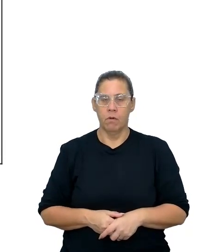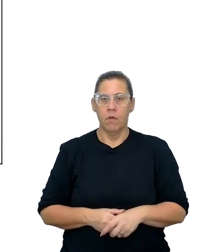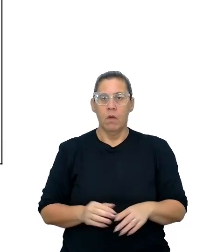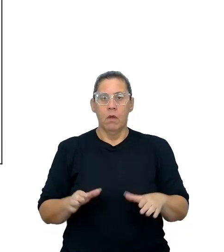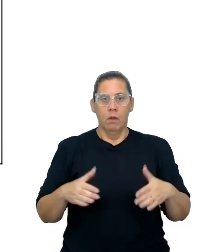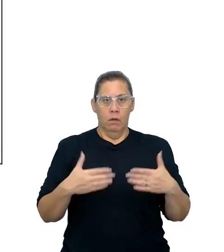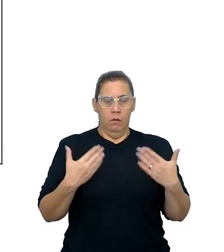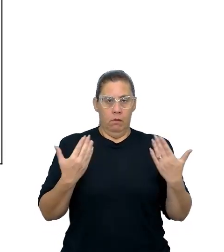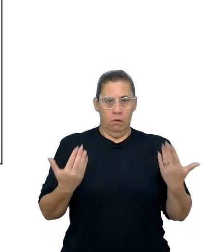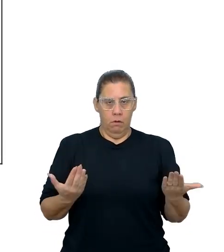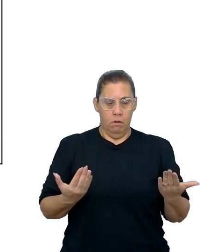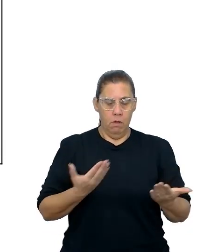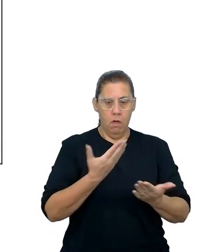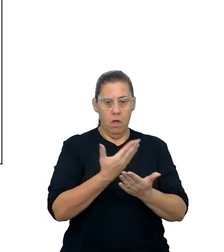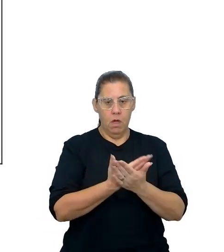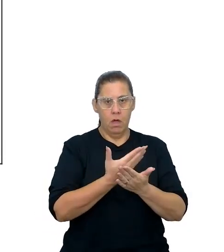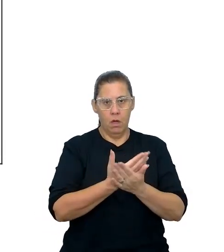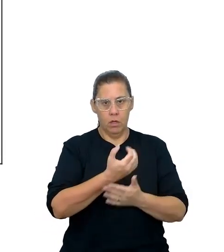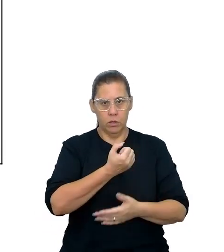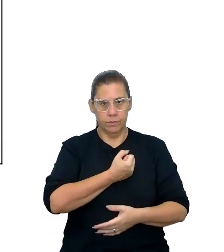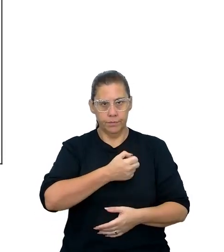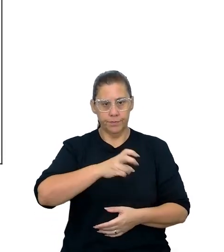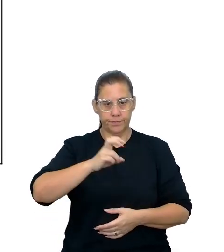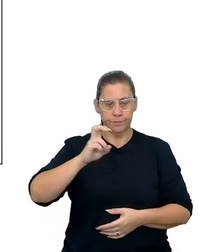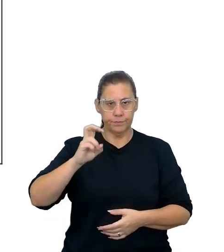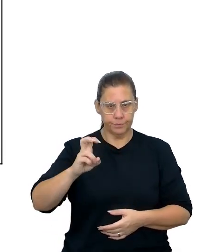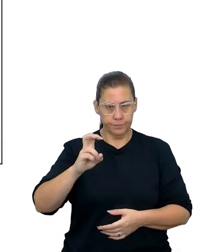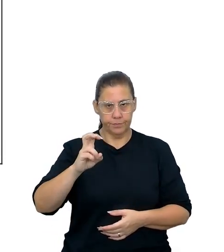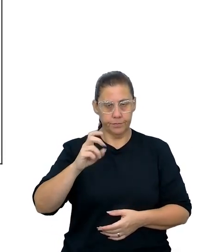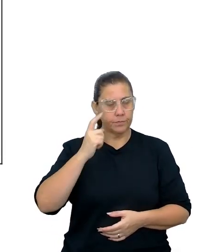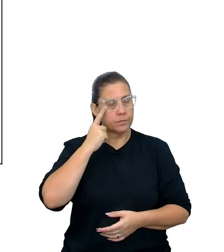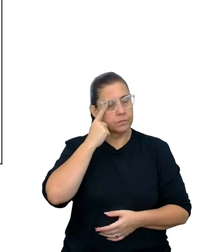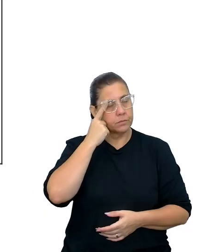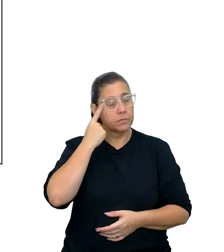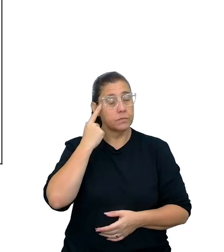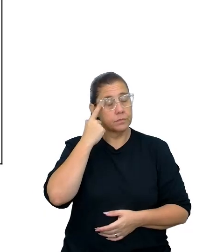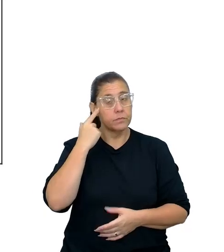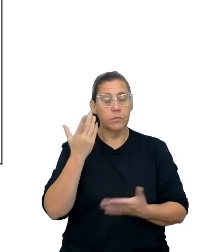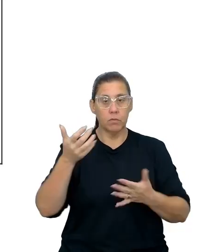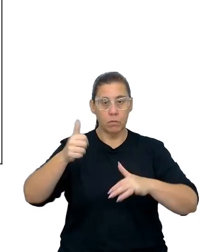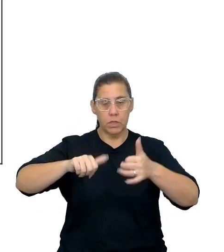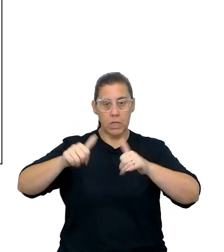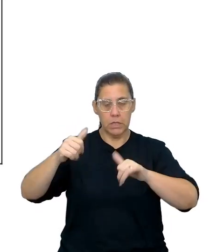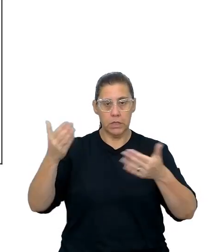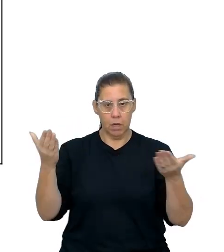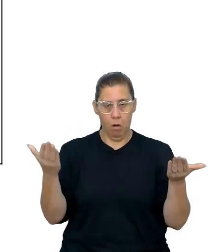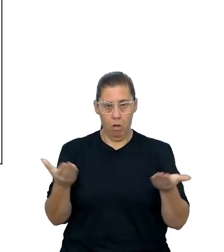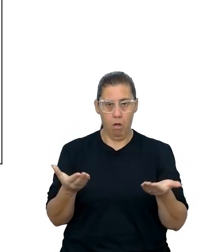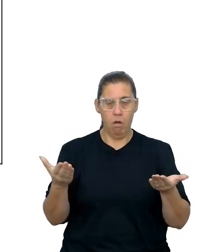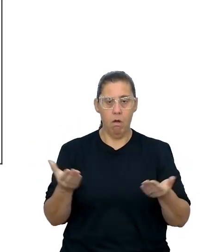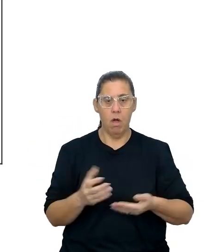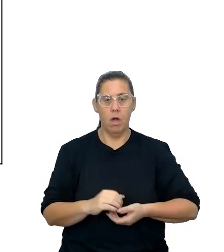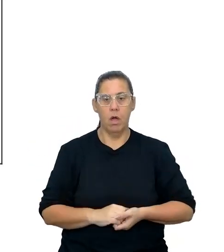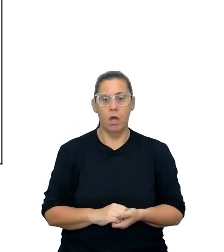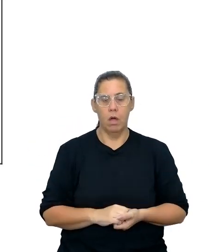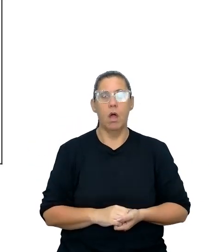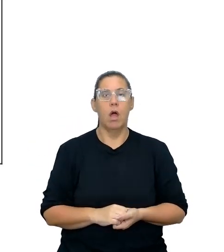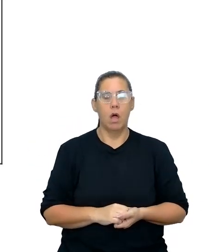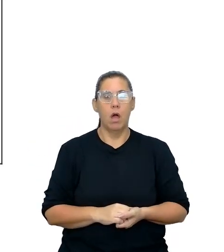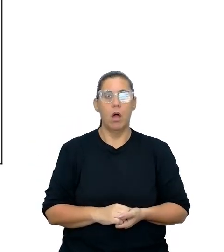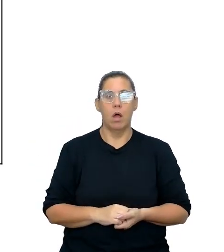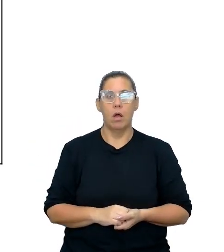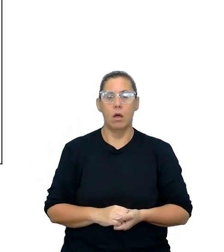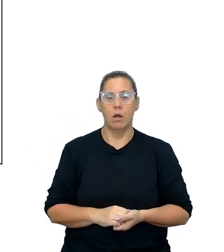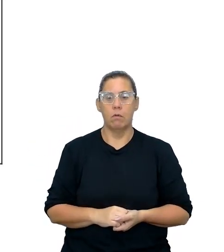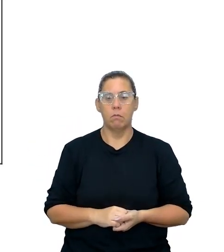Já na aula 5, né, que é a aula que, inclusive, nós vamos analisar aqui, é uma revoada